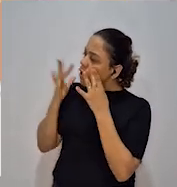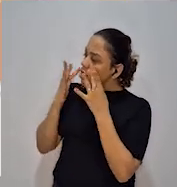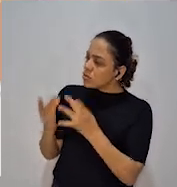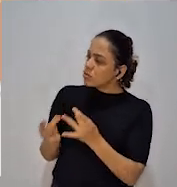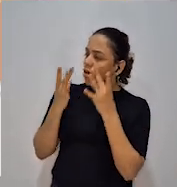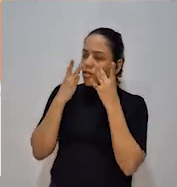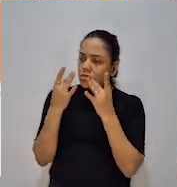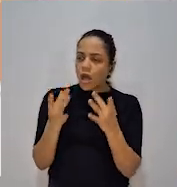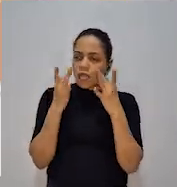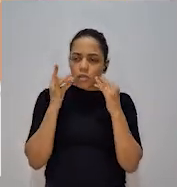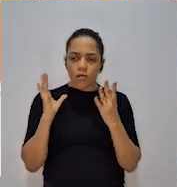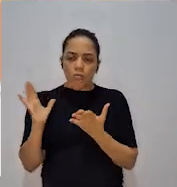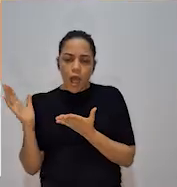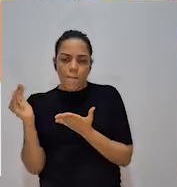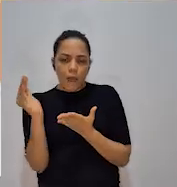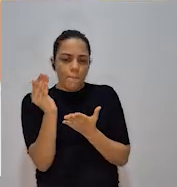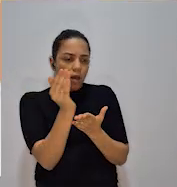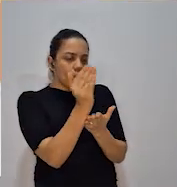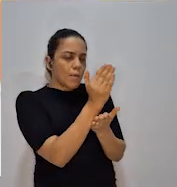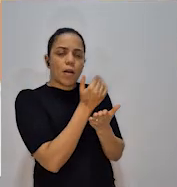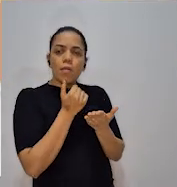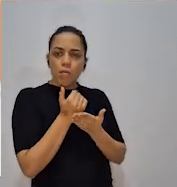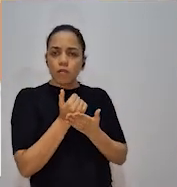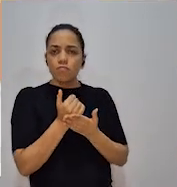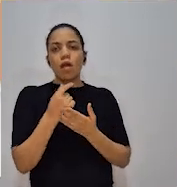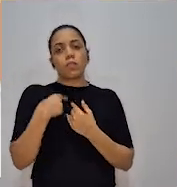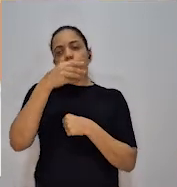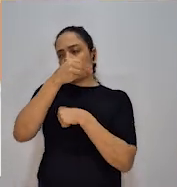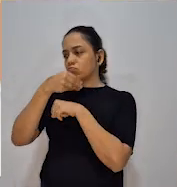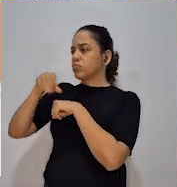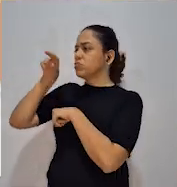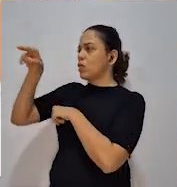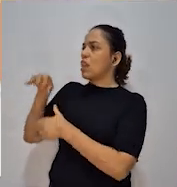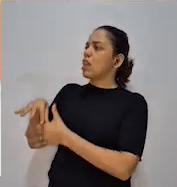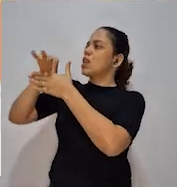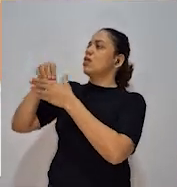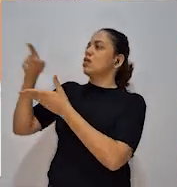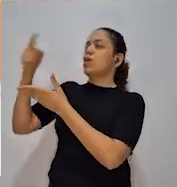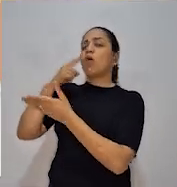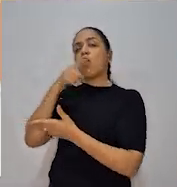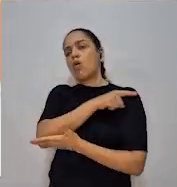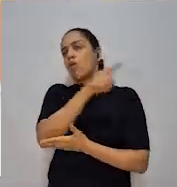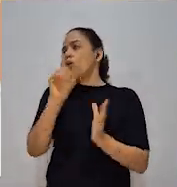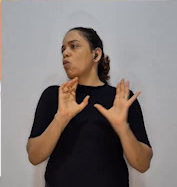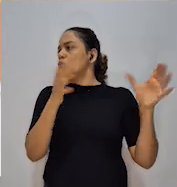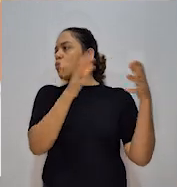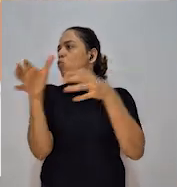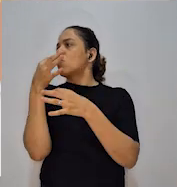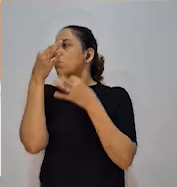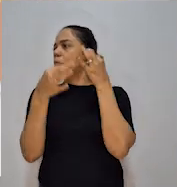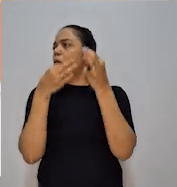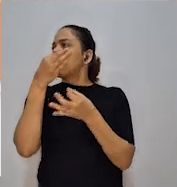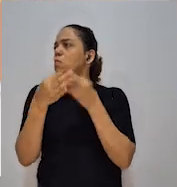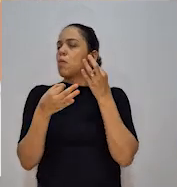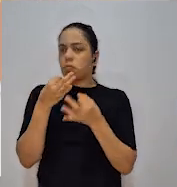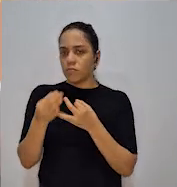e passo para a liderança, para os grupos com que eu estou trabalhando para desenhar a estratégia. Isso gera um impacto muito diferente. Eu percebi ao